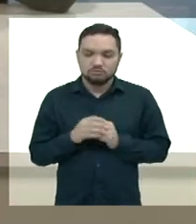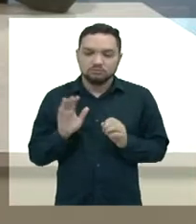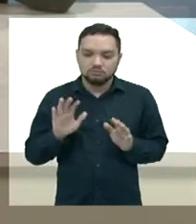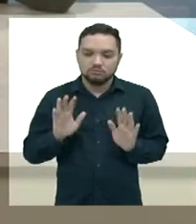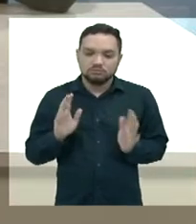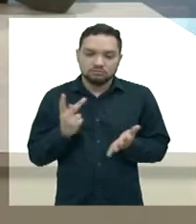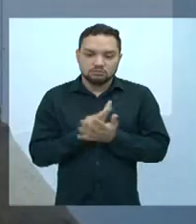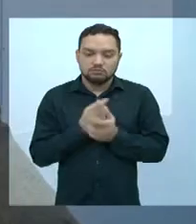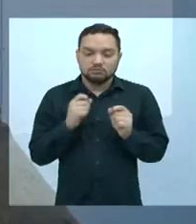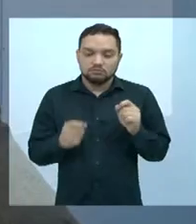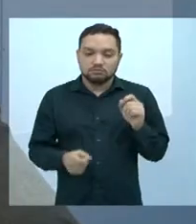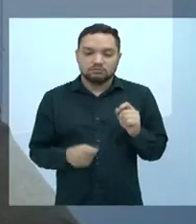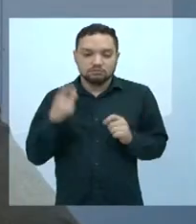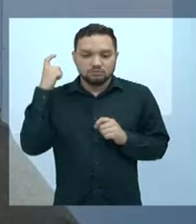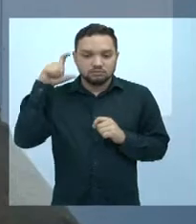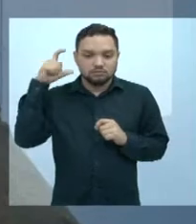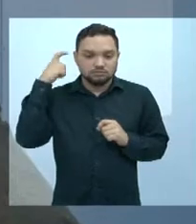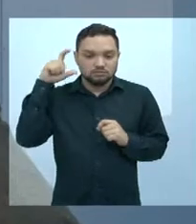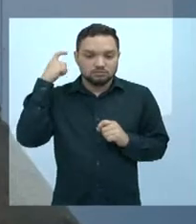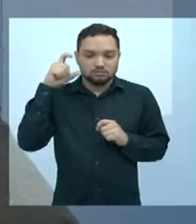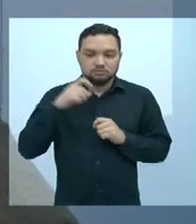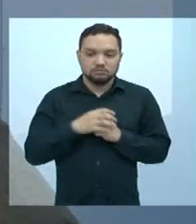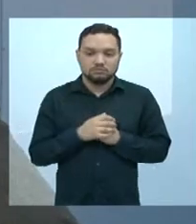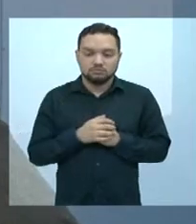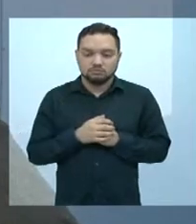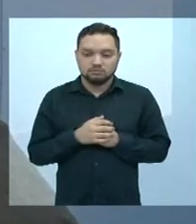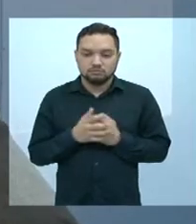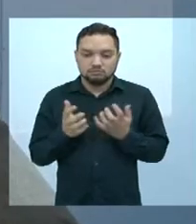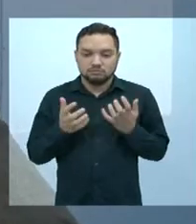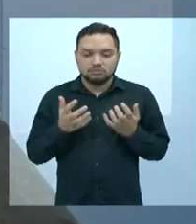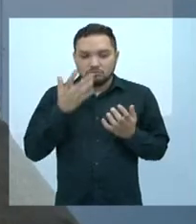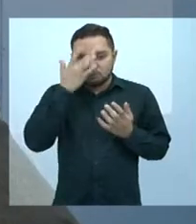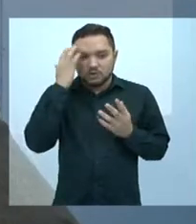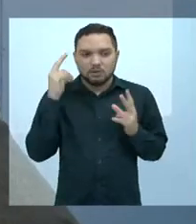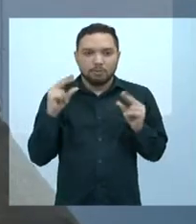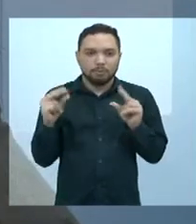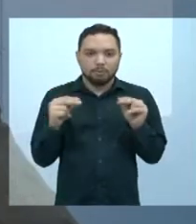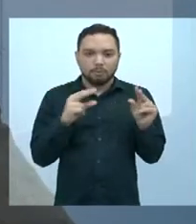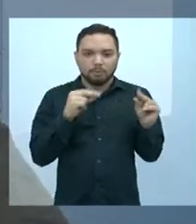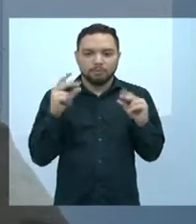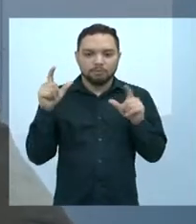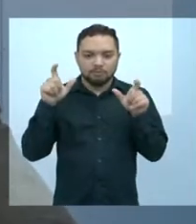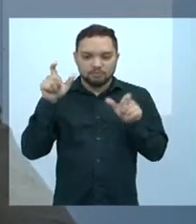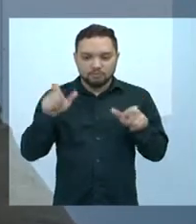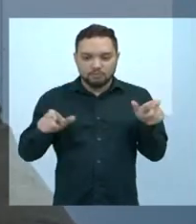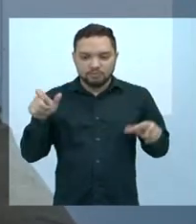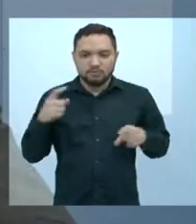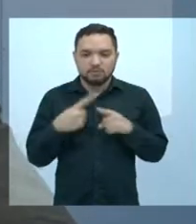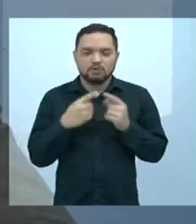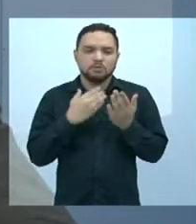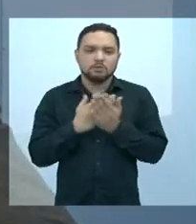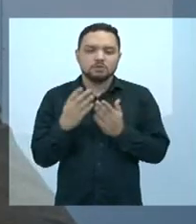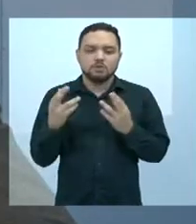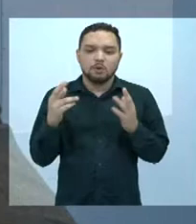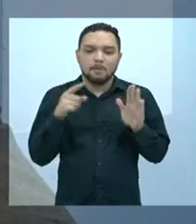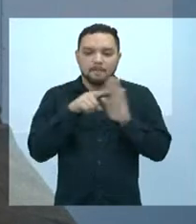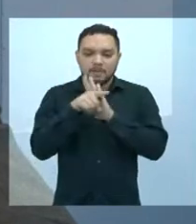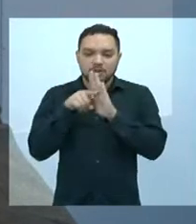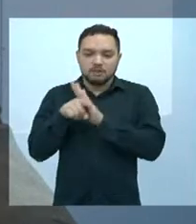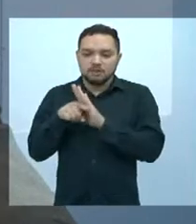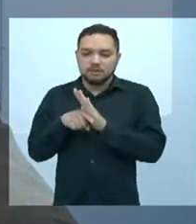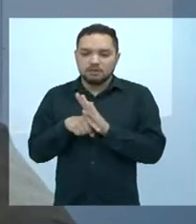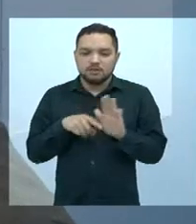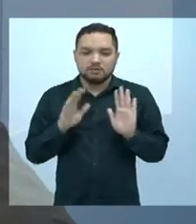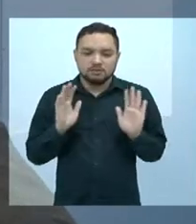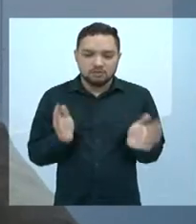acontecendo? O Cid está deixando que o seu nome vá para a boca do povo. As pesquisas estão começando a ser feitas. E aí, daqui a